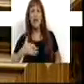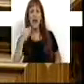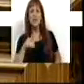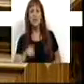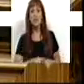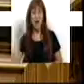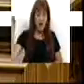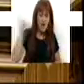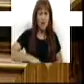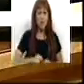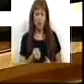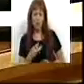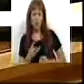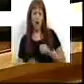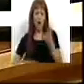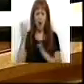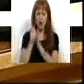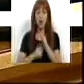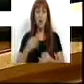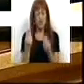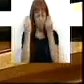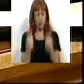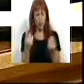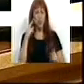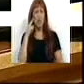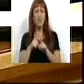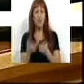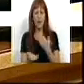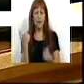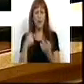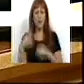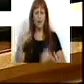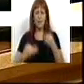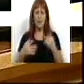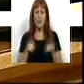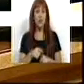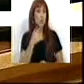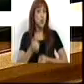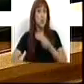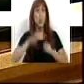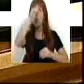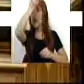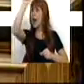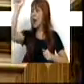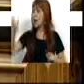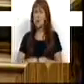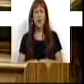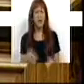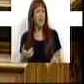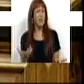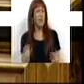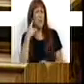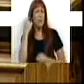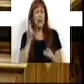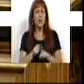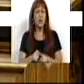PSD-CDS impôs um conjunto de critérios injustos com vista à redução de tribunais em muitas localidades, sem ter sequer